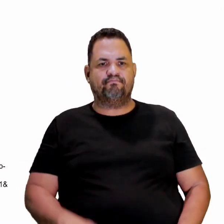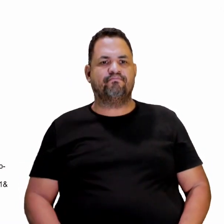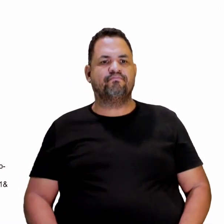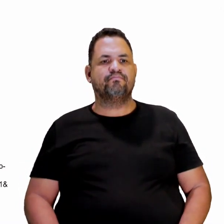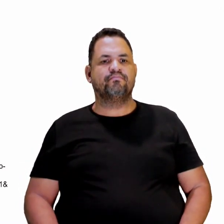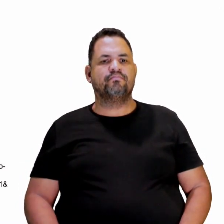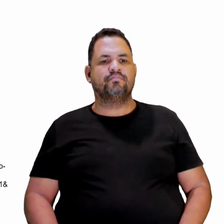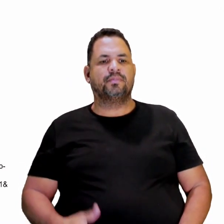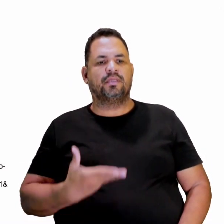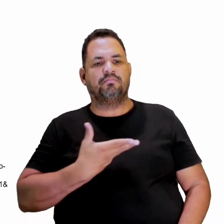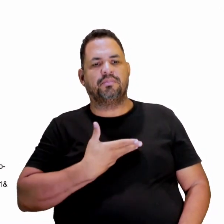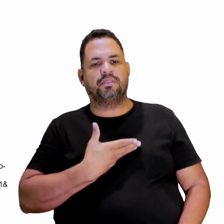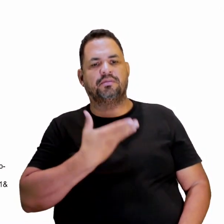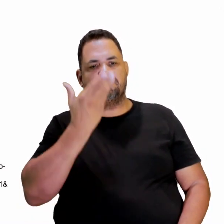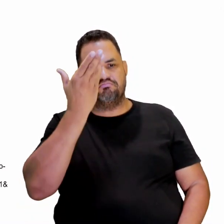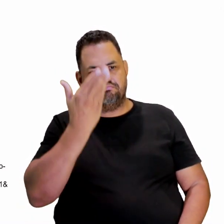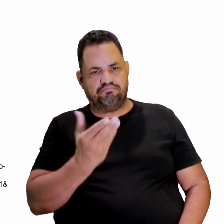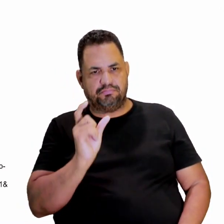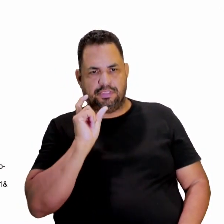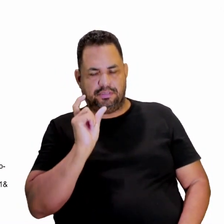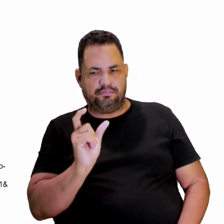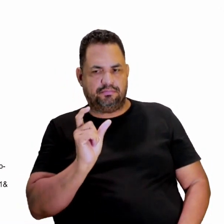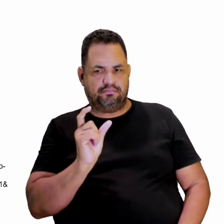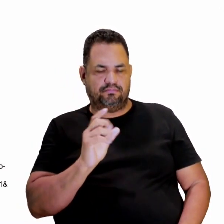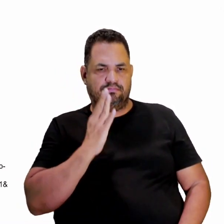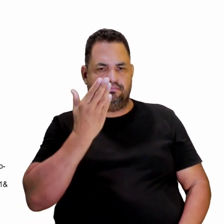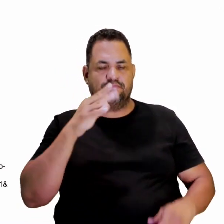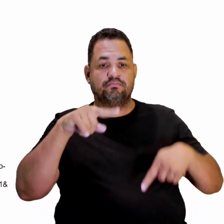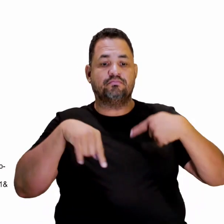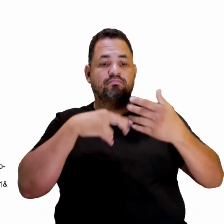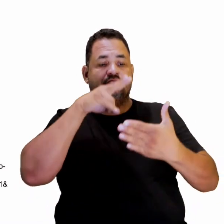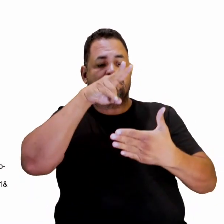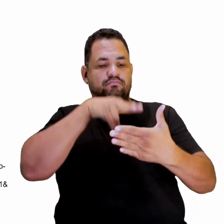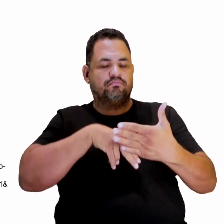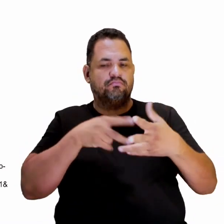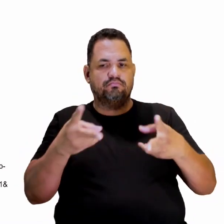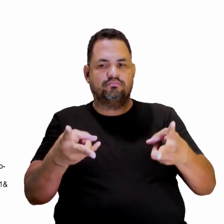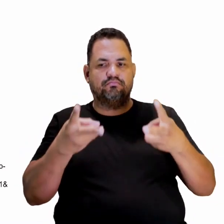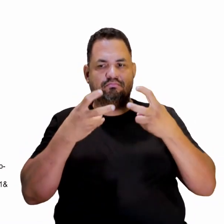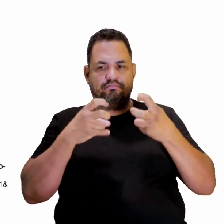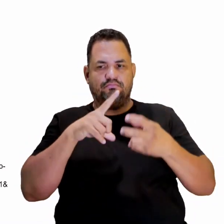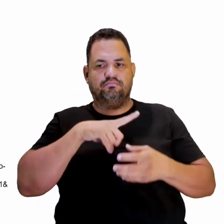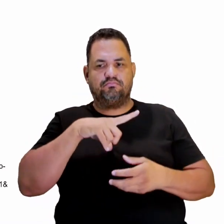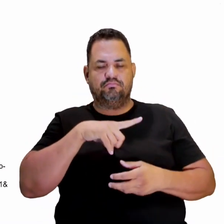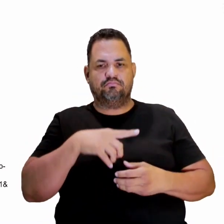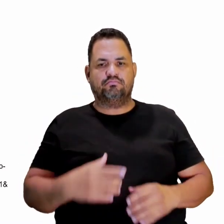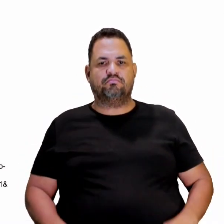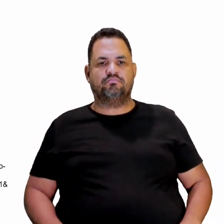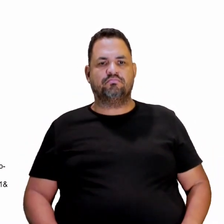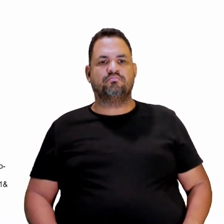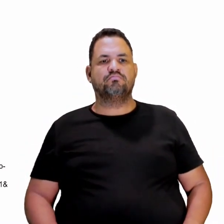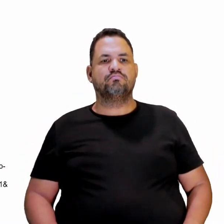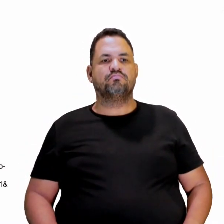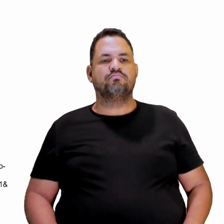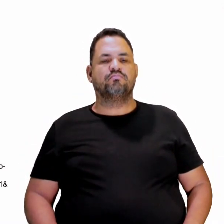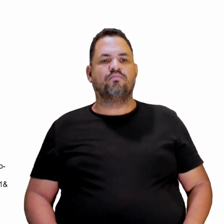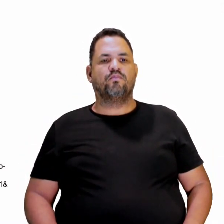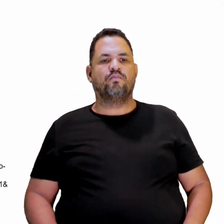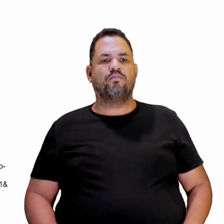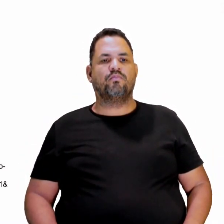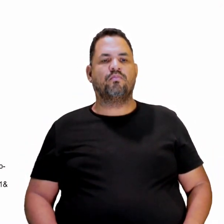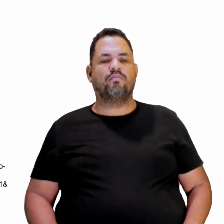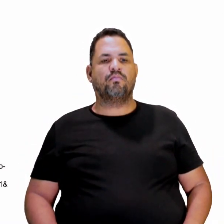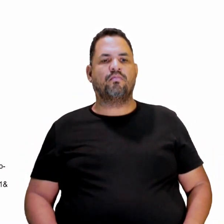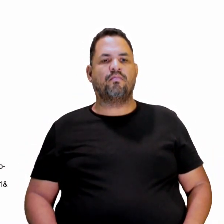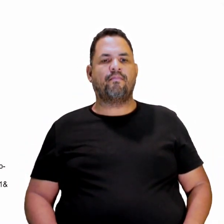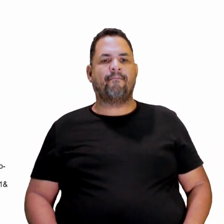ela aparece aqui, friend outra vez aqui. E daí na hora de ler você vai perceber que tem a ver com amizade. Will he